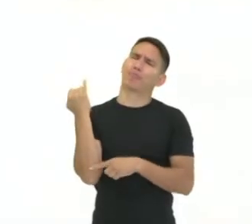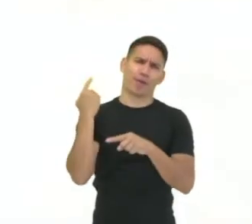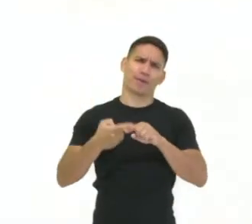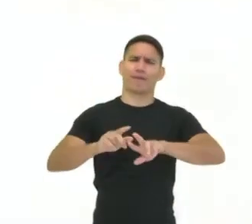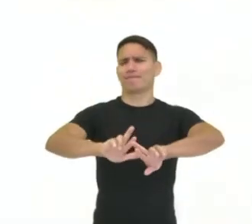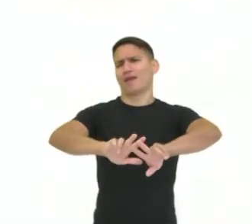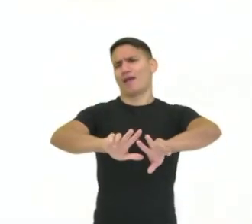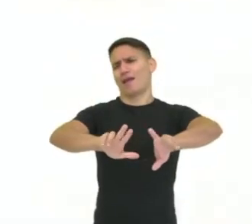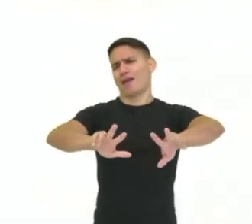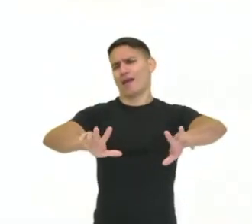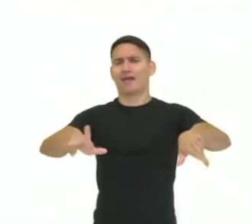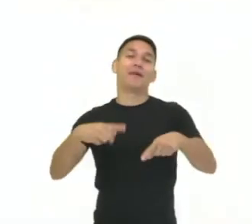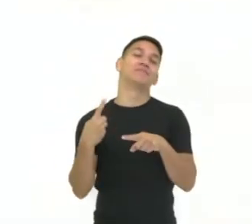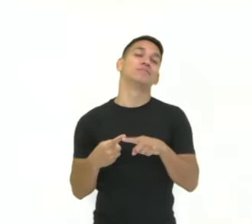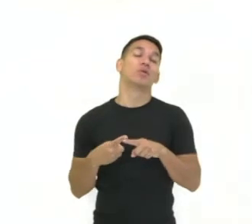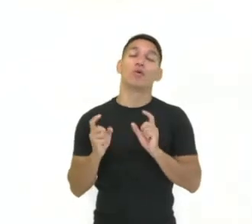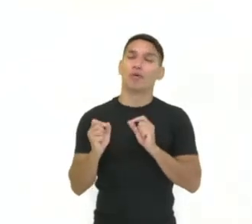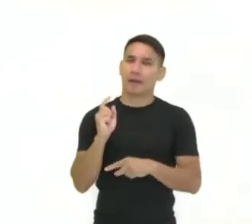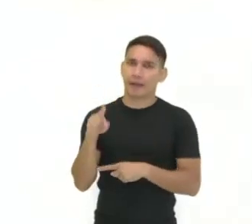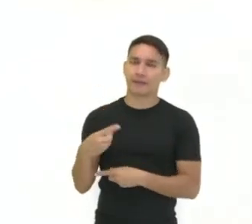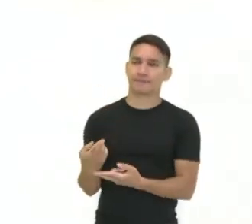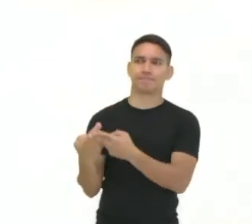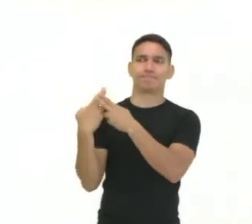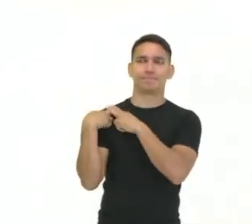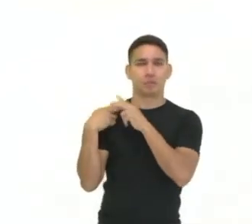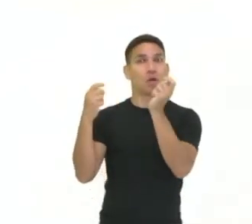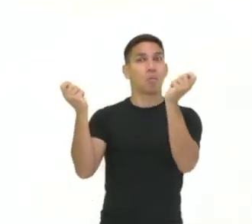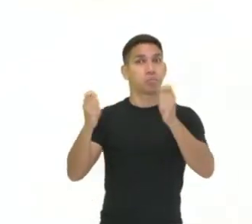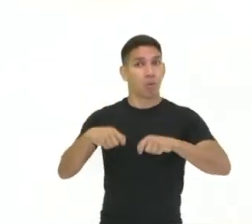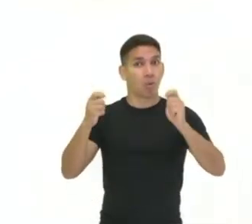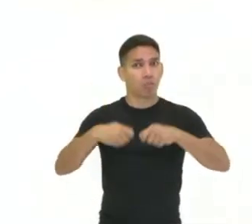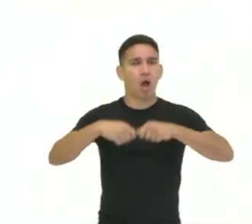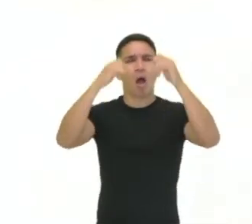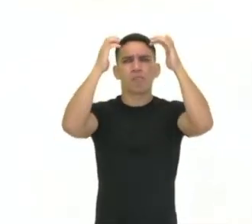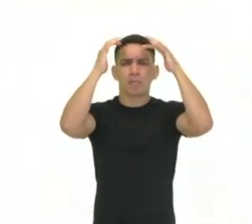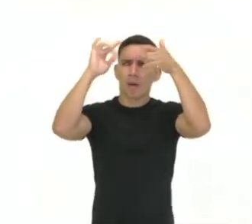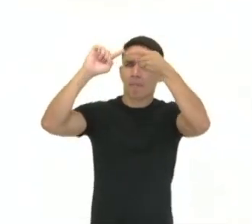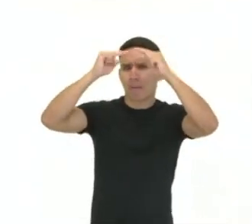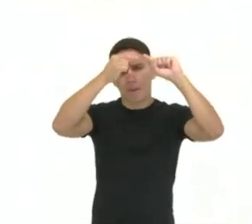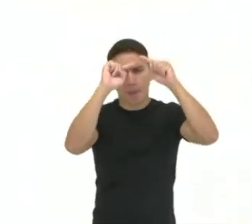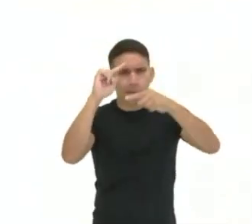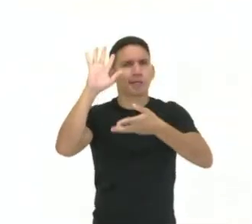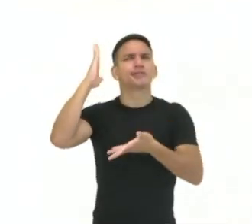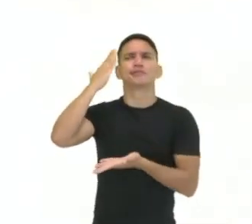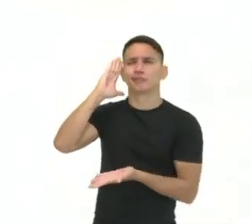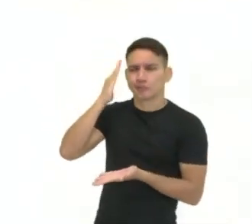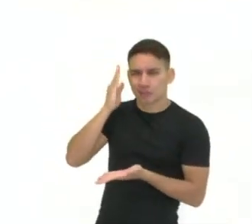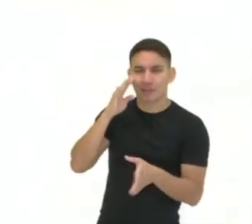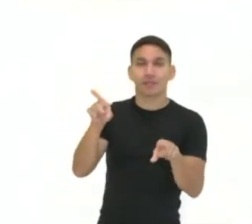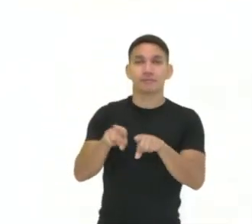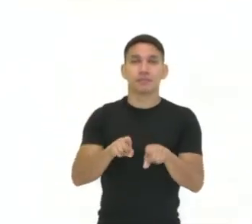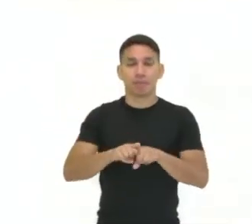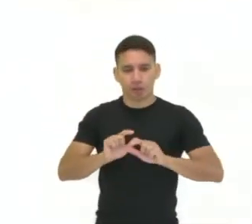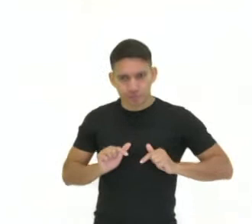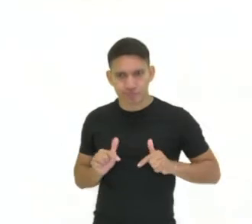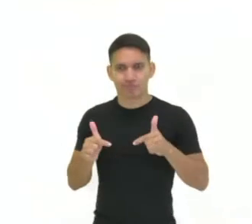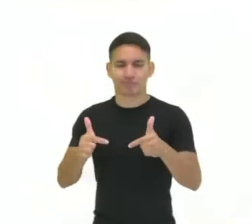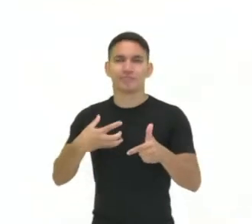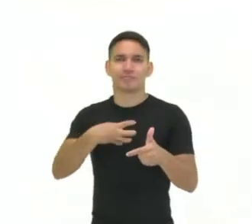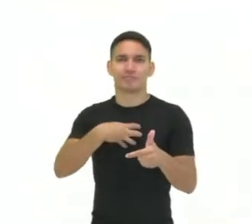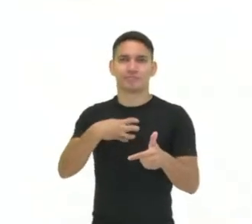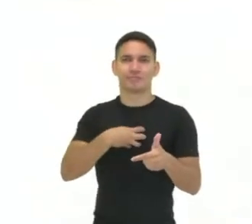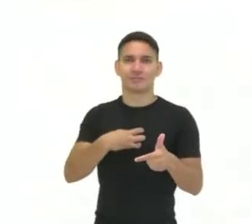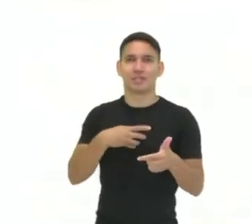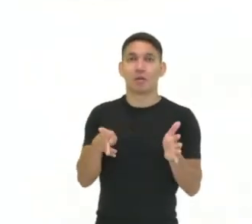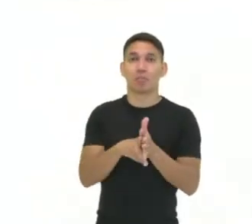questões. Porque ele é responsável pela capacidade de raciocínio, do comando dos impulsos nervosos para